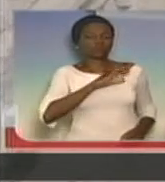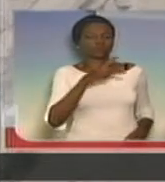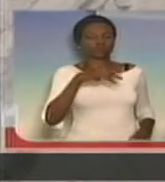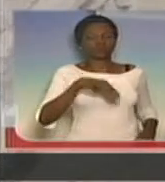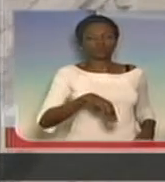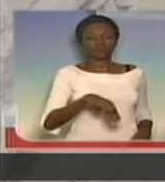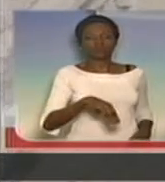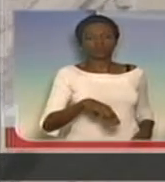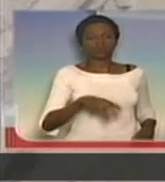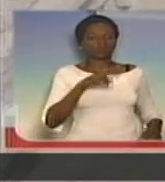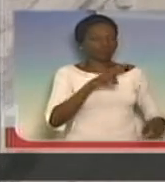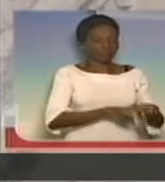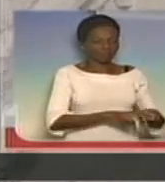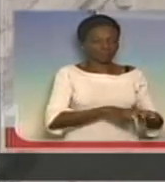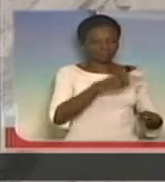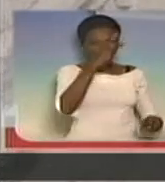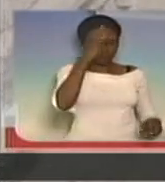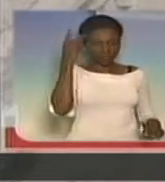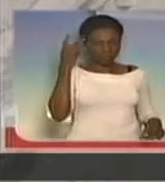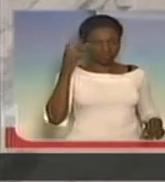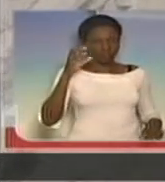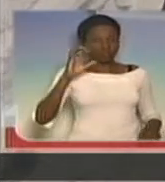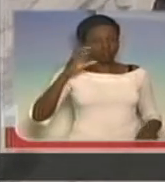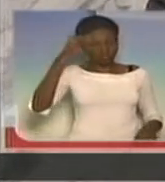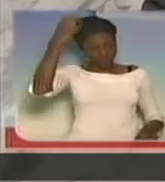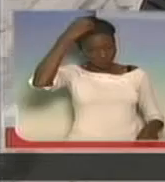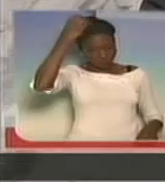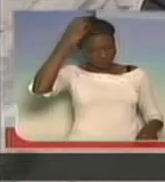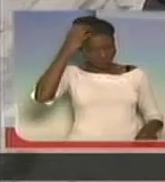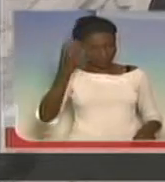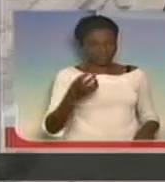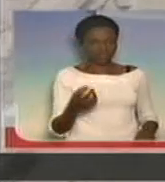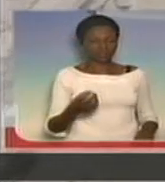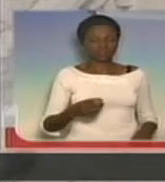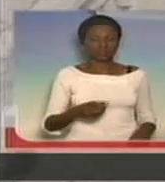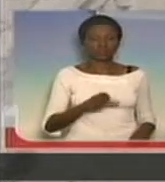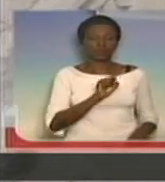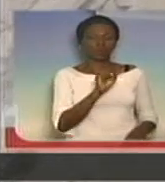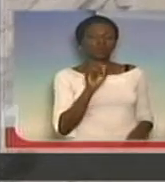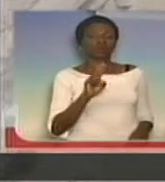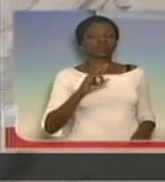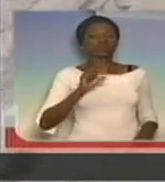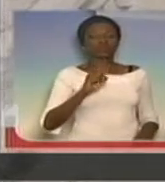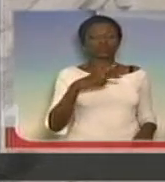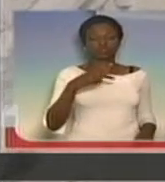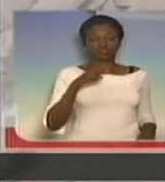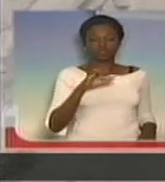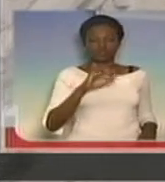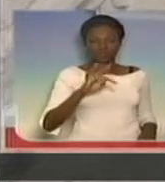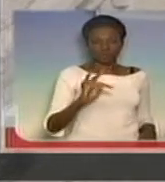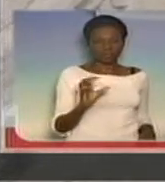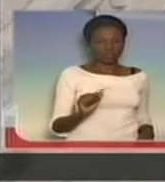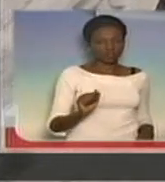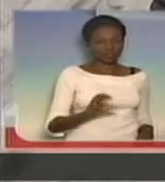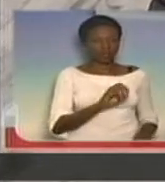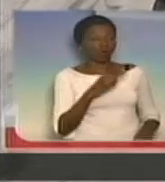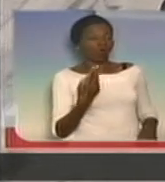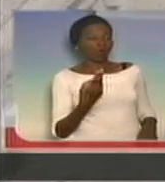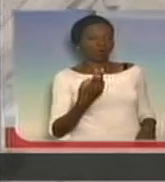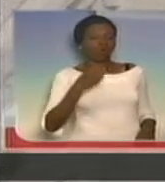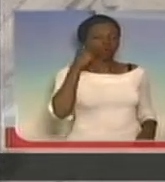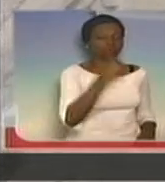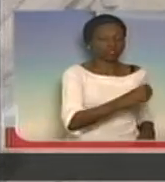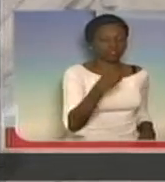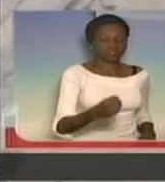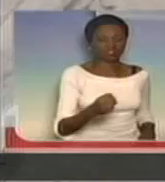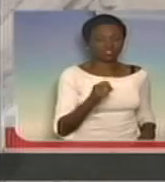presidente, prender um indivíduo criminoso, se eu prender um indivíduo suspeito, se eu prender um homicida, e ficar com esse indivíduo rodando,